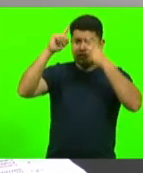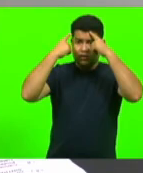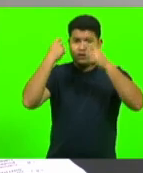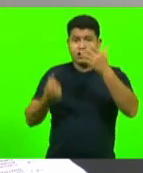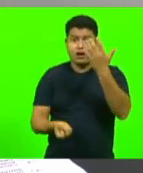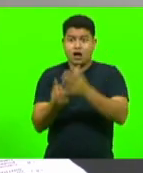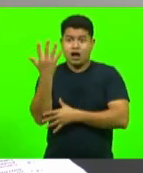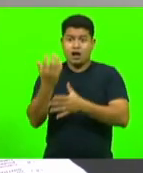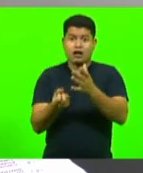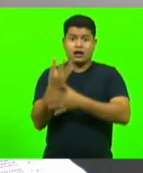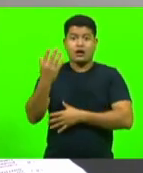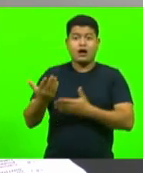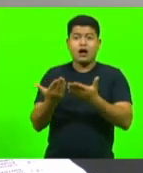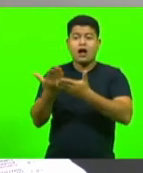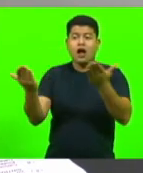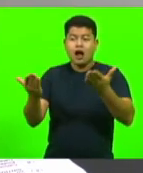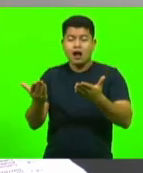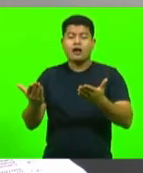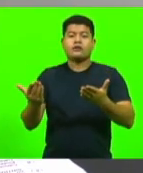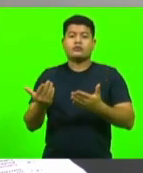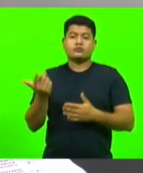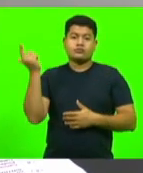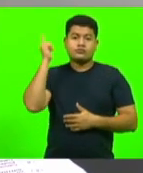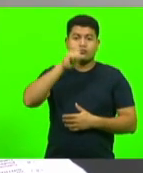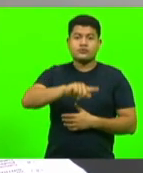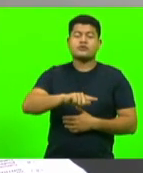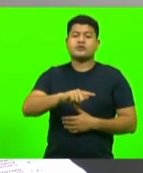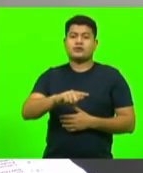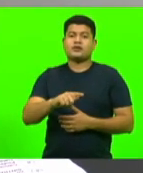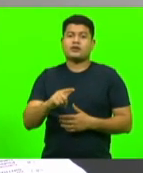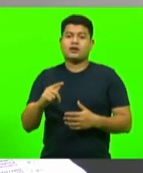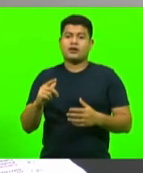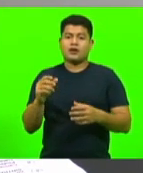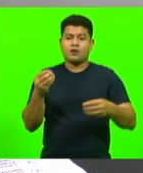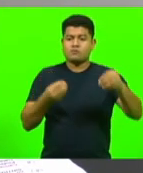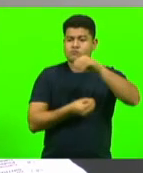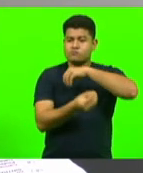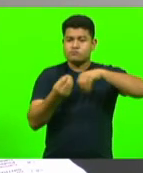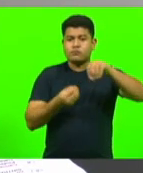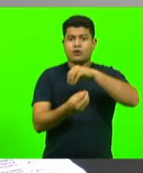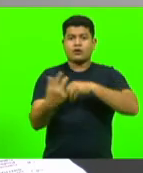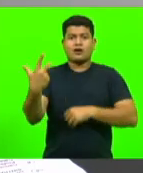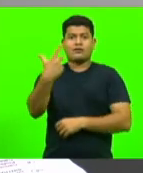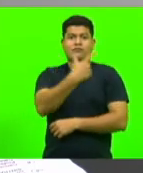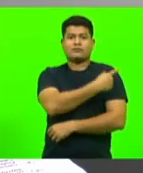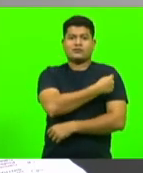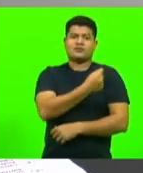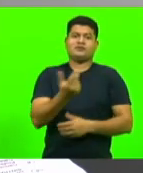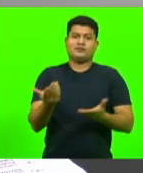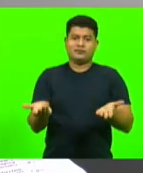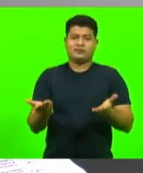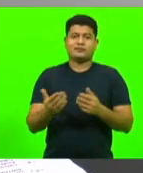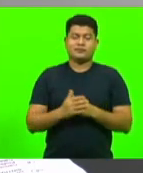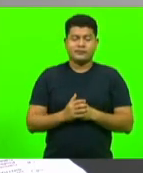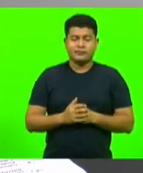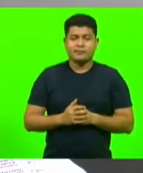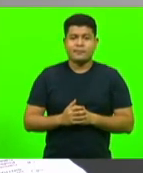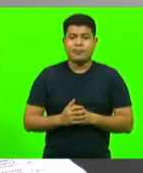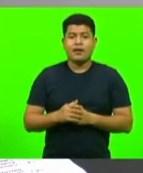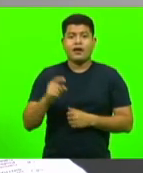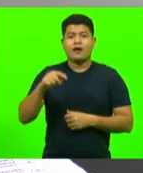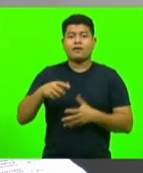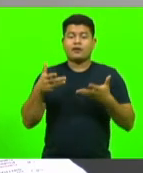criando experimentando para se chegar e as vacinas que nós temos hoje né então eu quero dizer